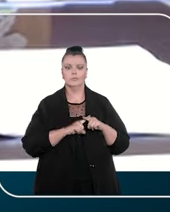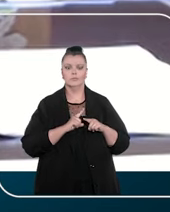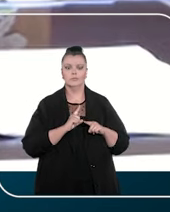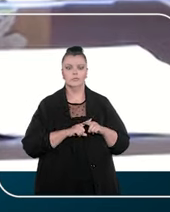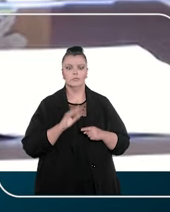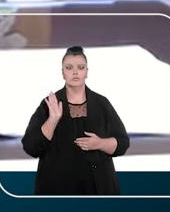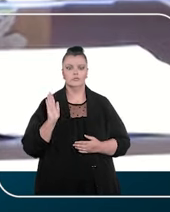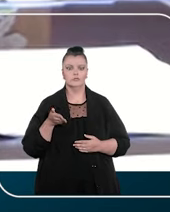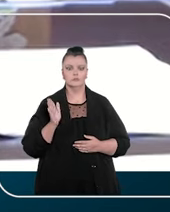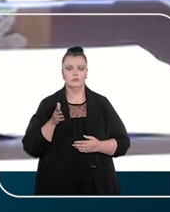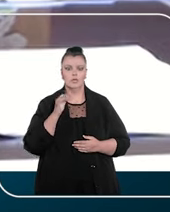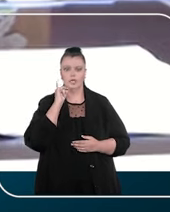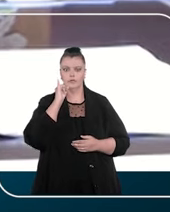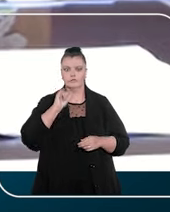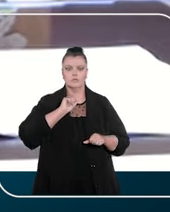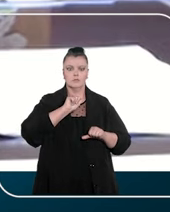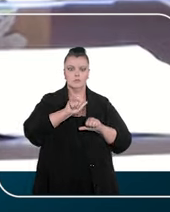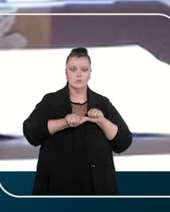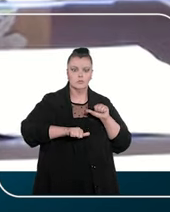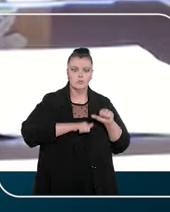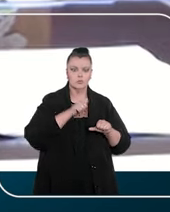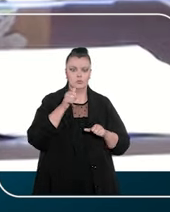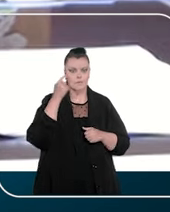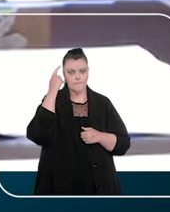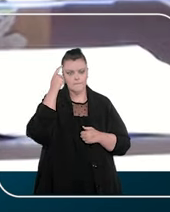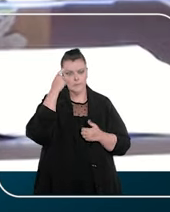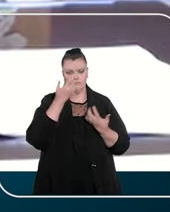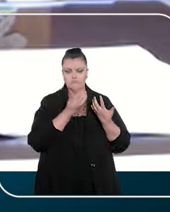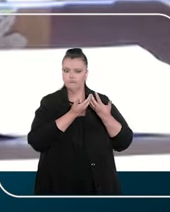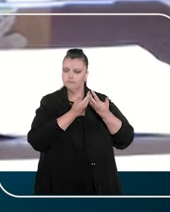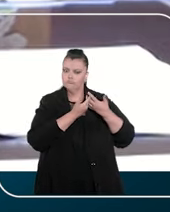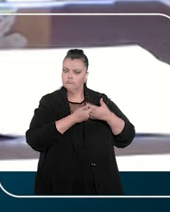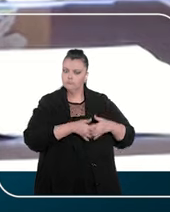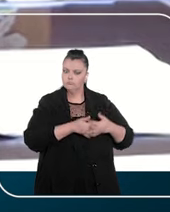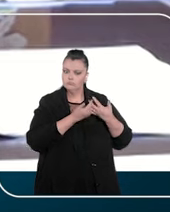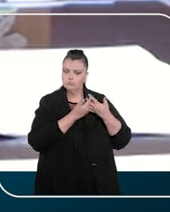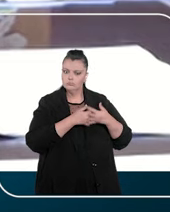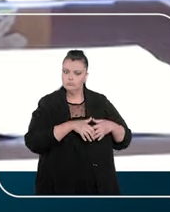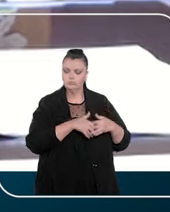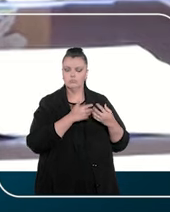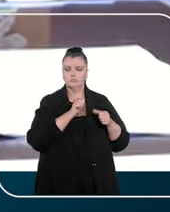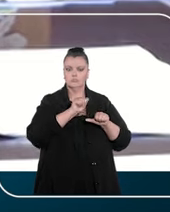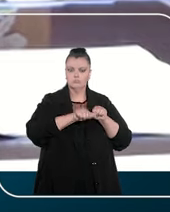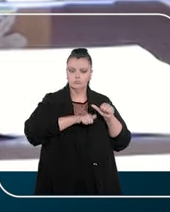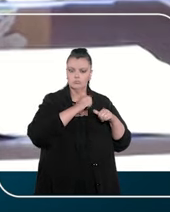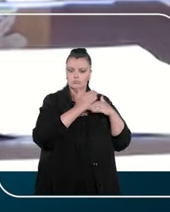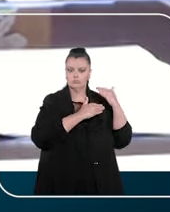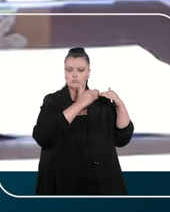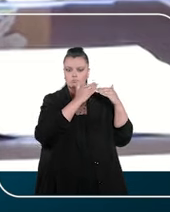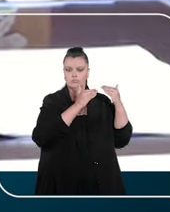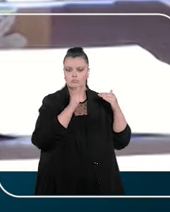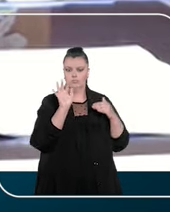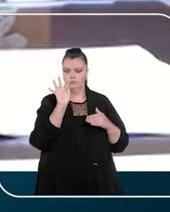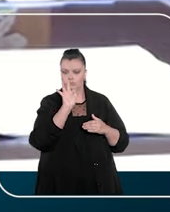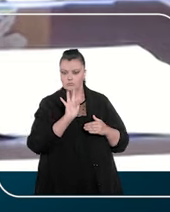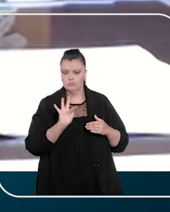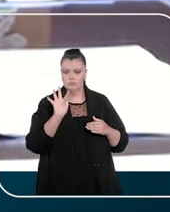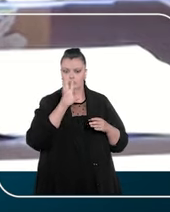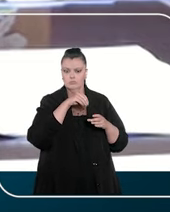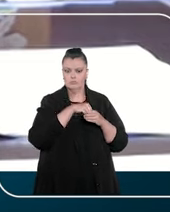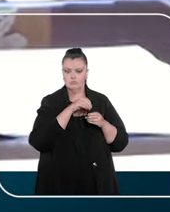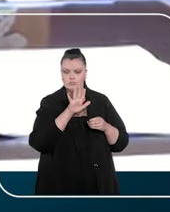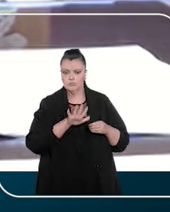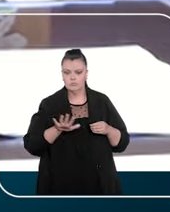precisa mudar o pensamento. E só se muda o pensamento nas faculdades, né? Nos cursos de